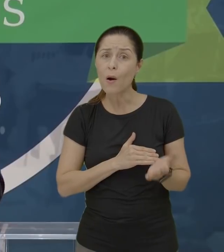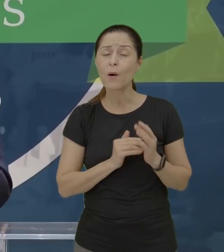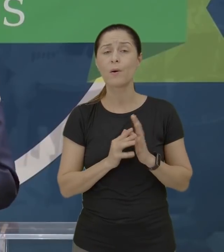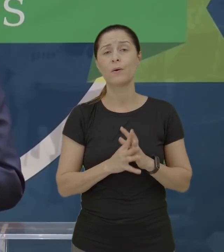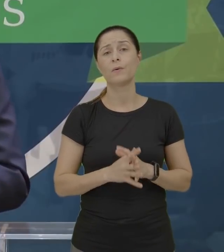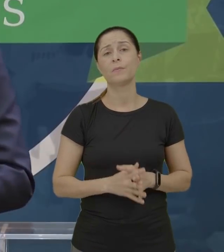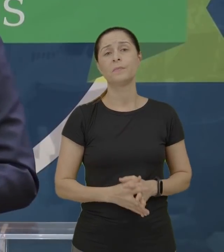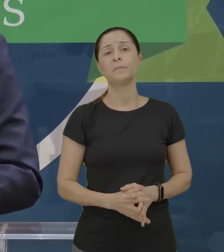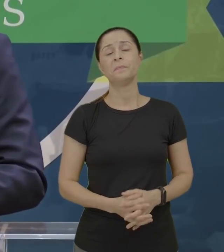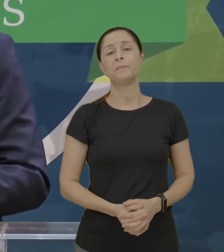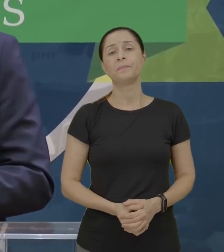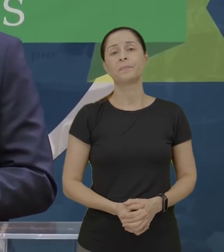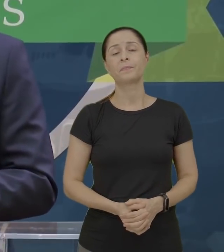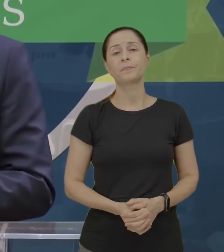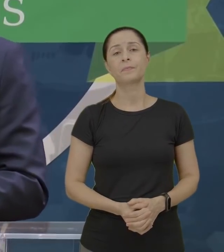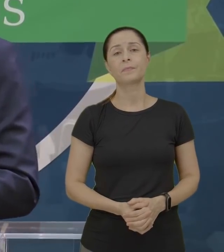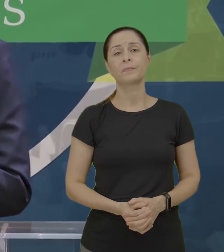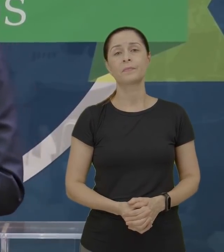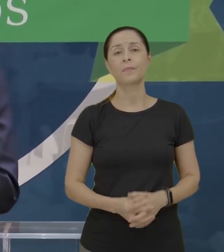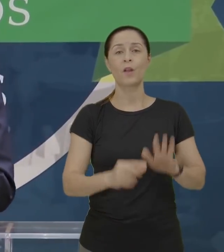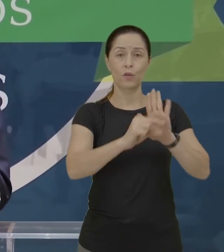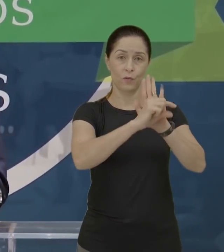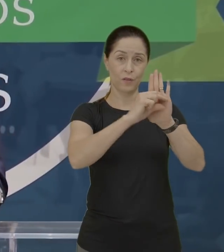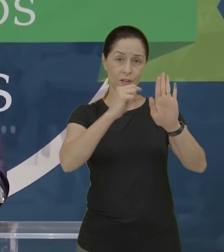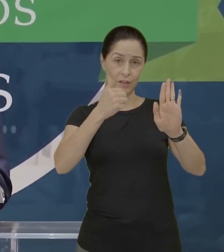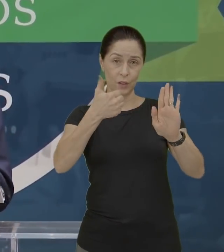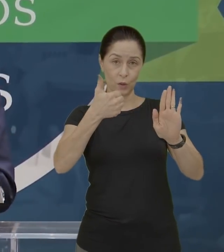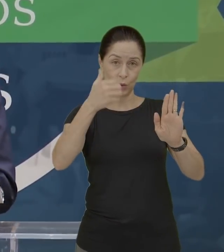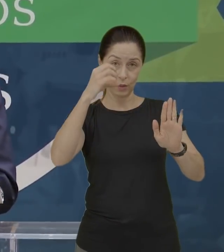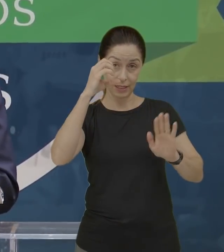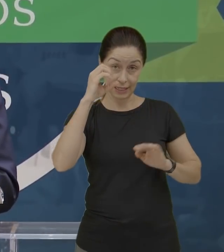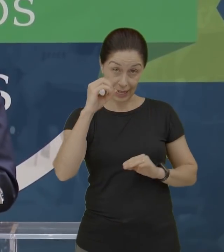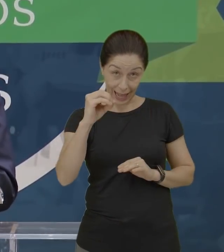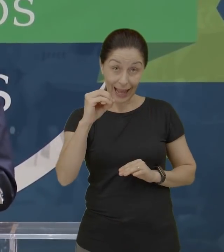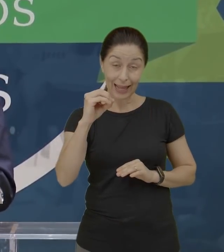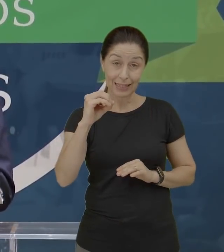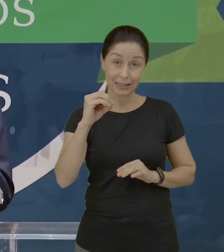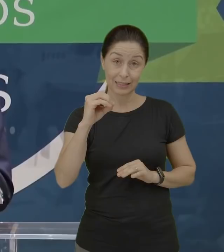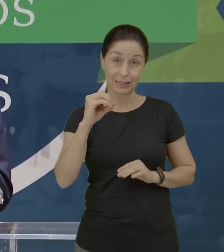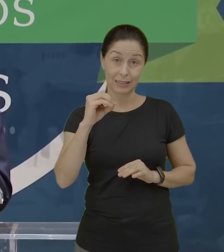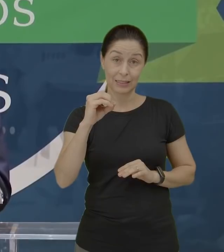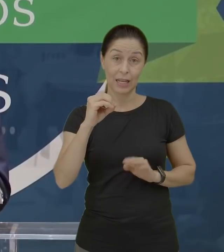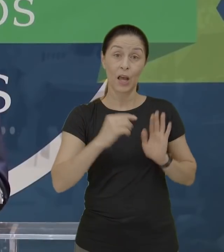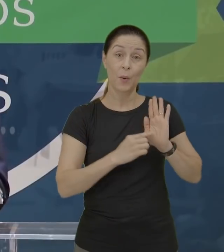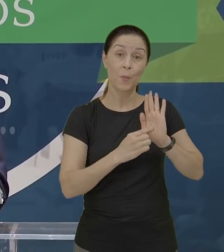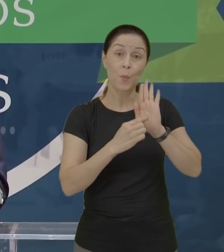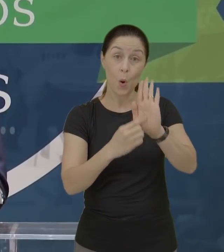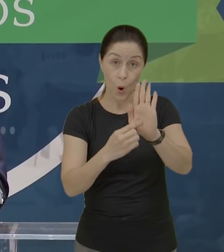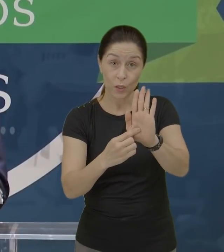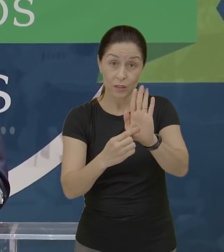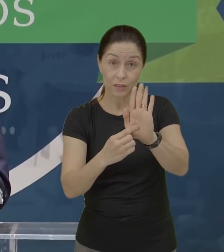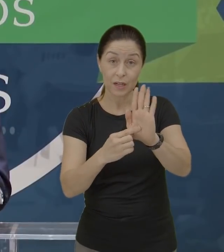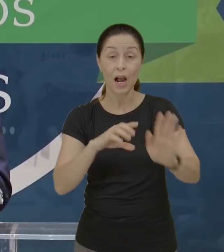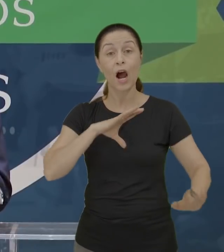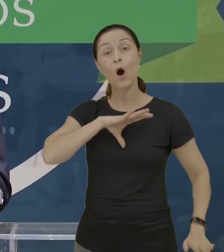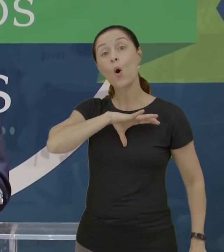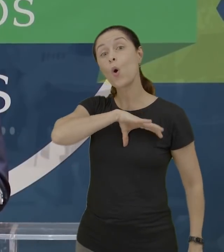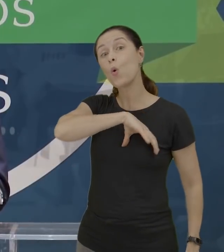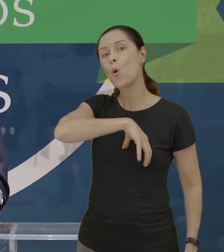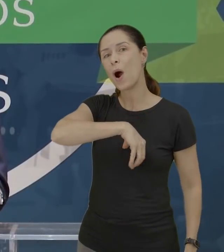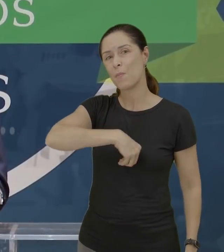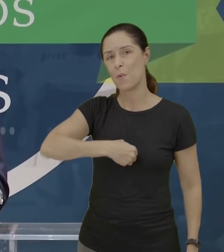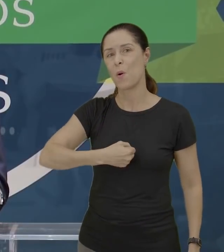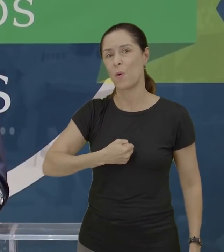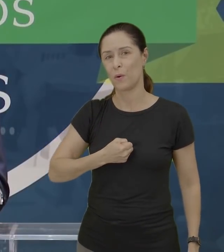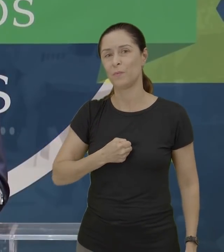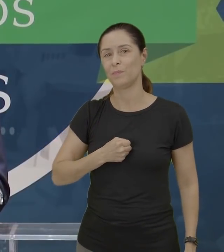texto. Porque no verso 10, preste atenção nisso. Ele tratou do amor. Porque Deus não é